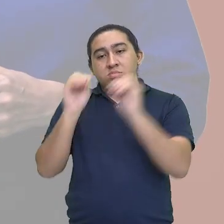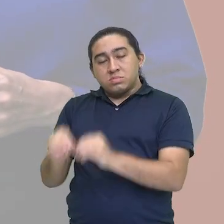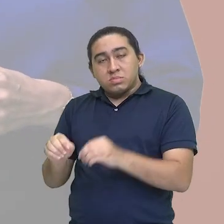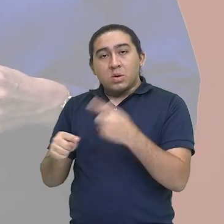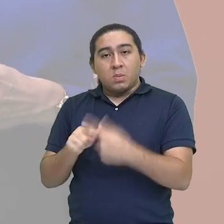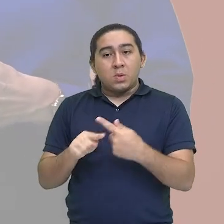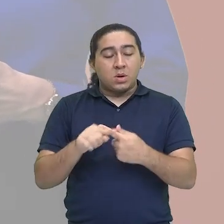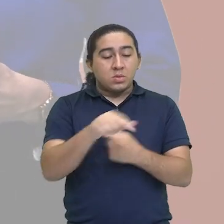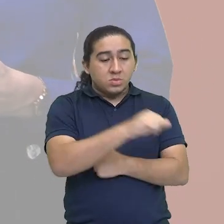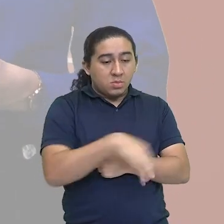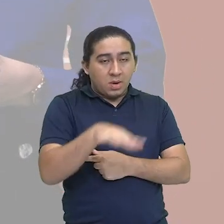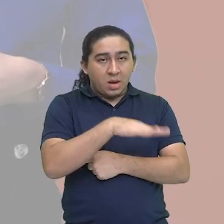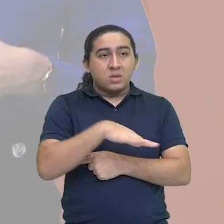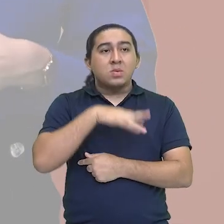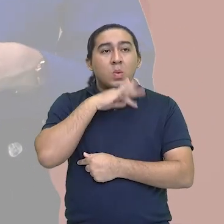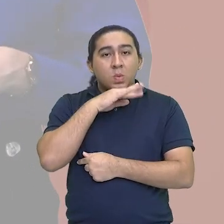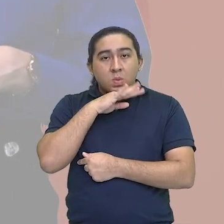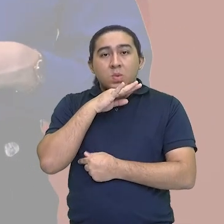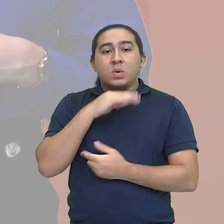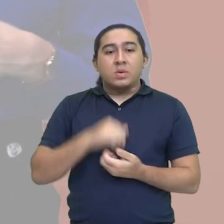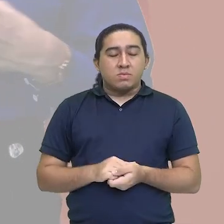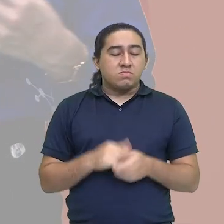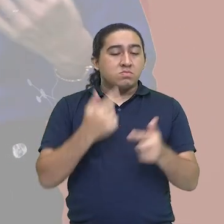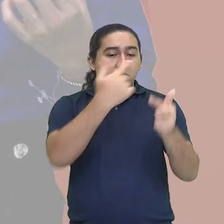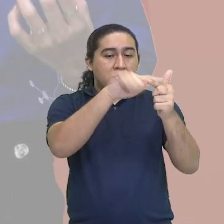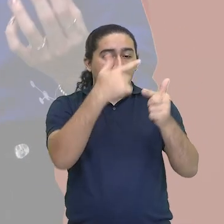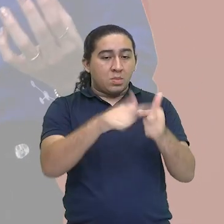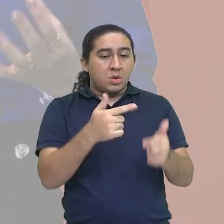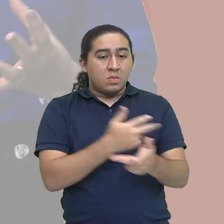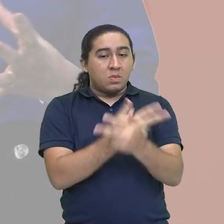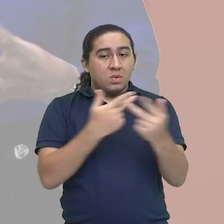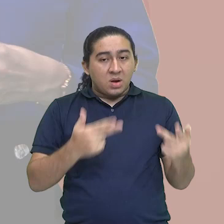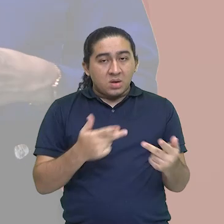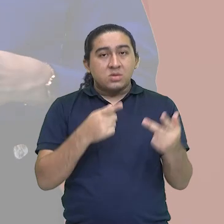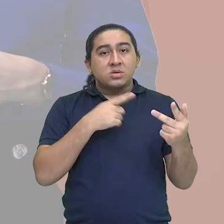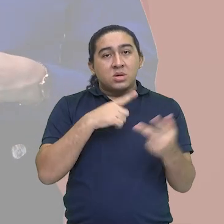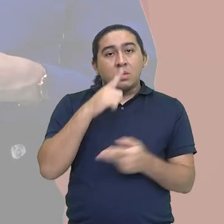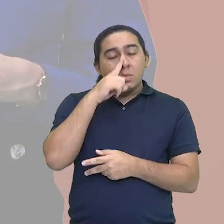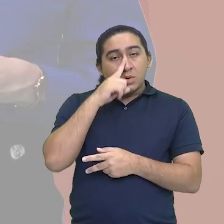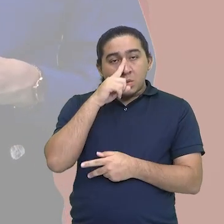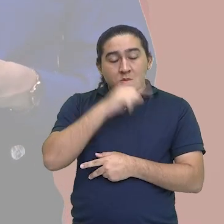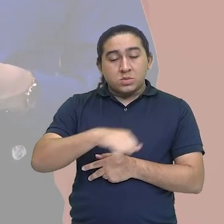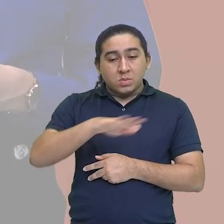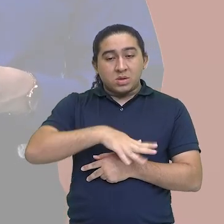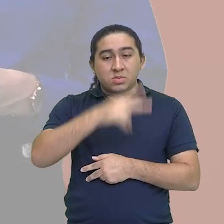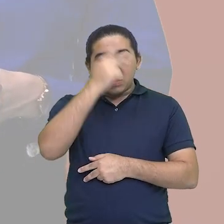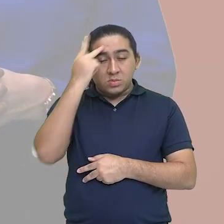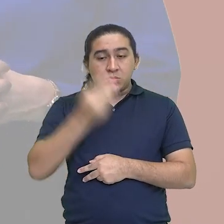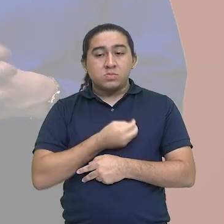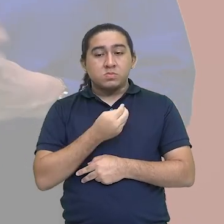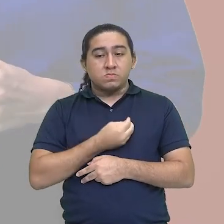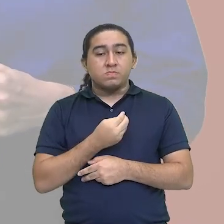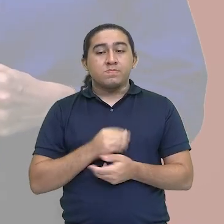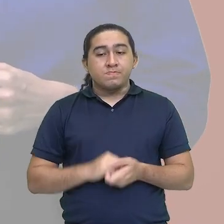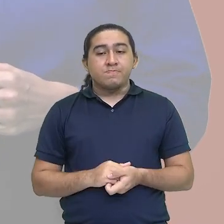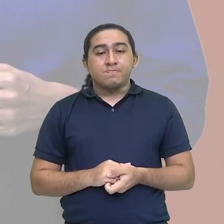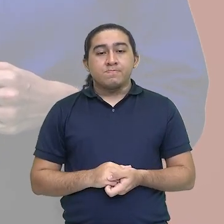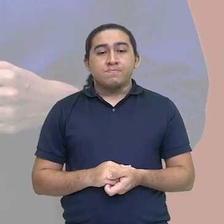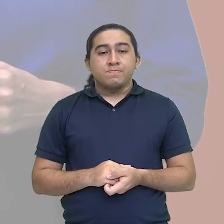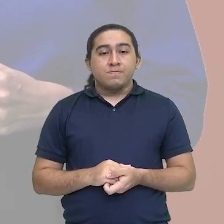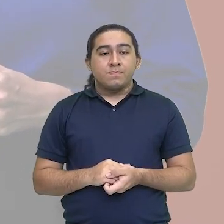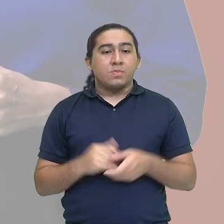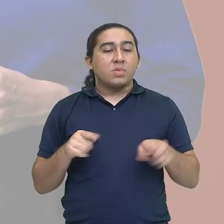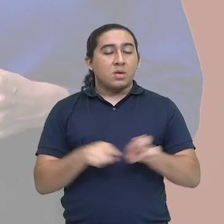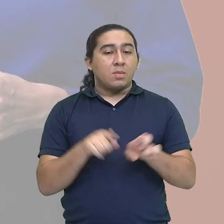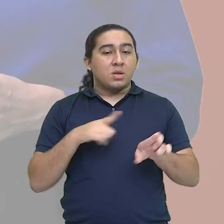condições ambientais, né? Condições adversas, condições que vão ameaçar também ali o local que aquela população mora. Aí a gente tem